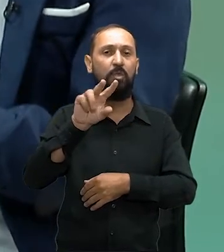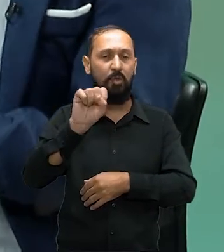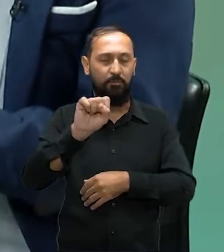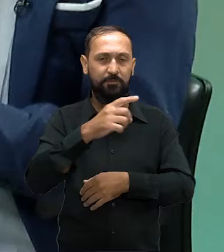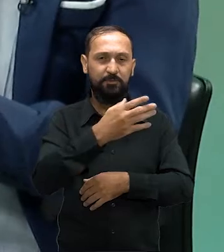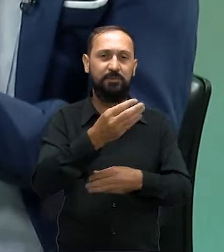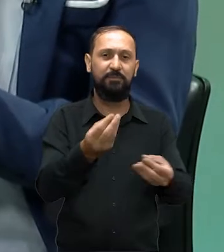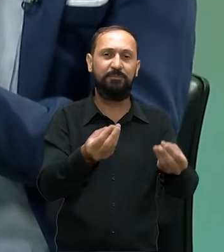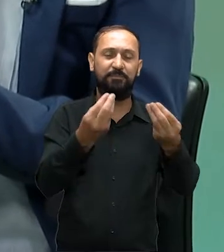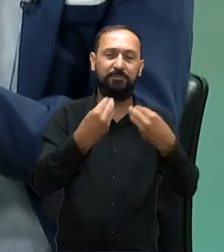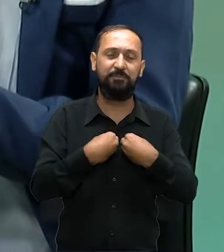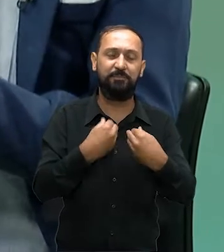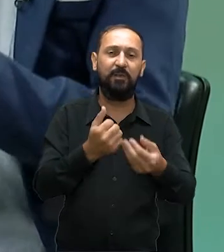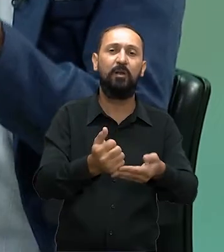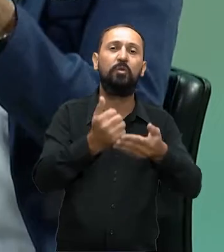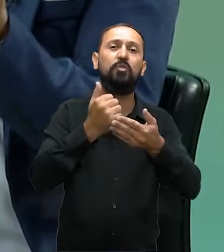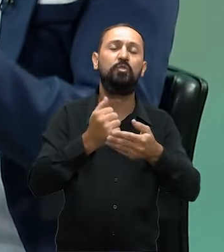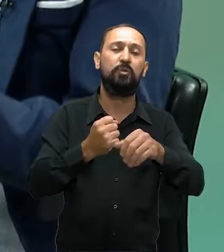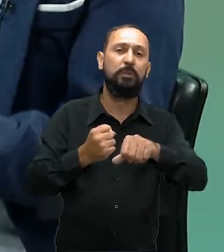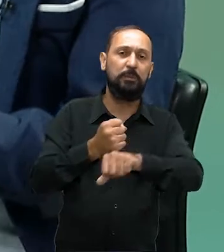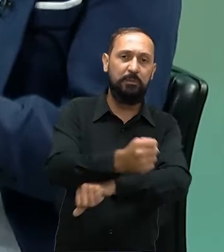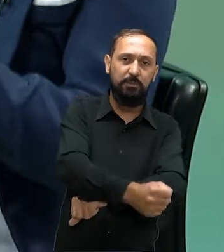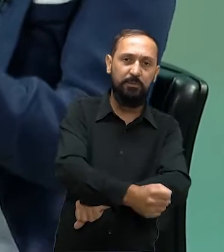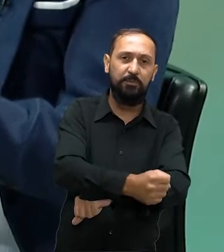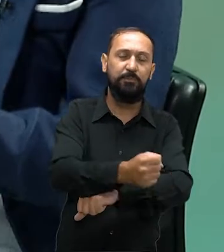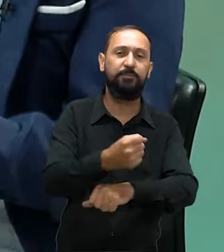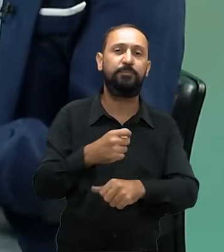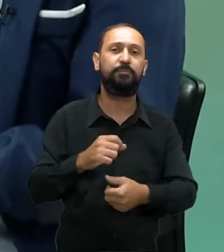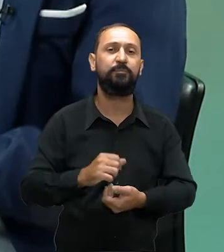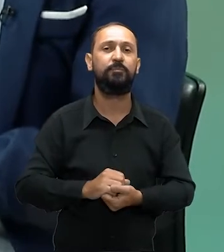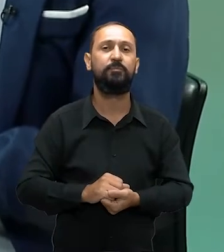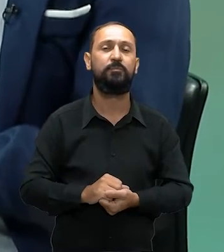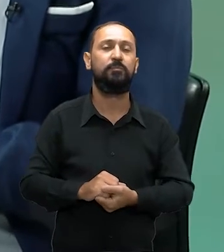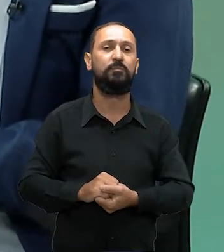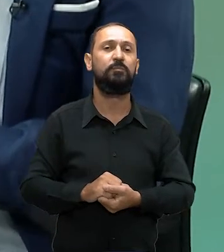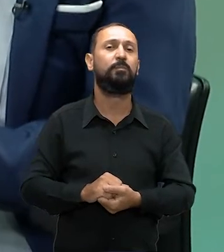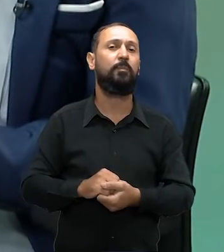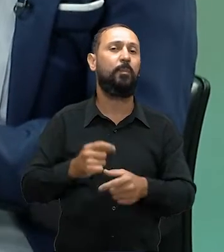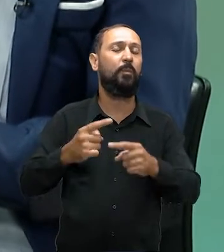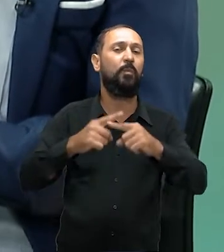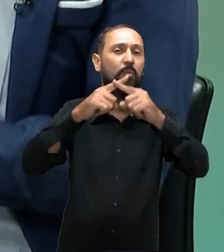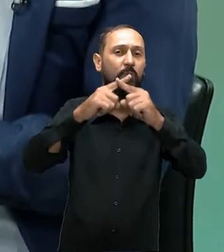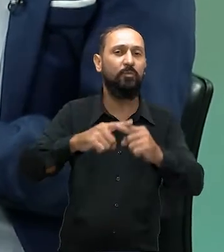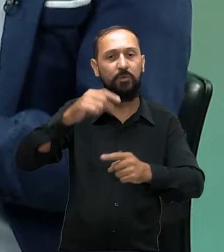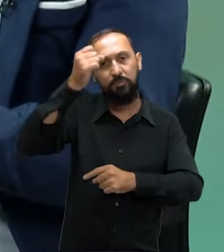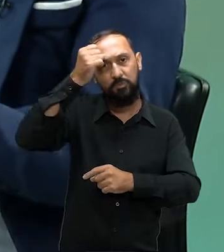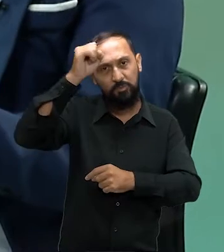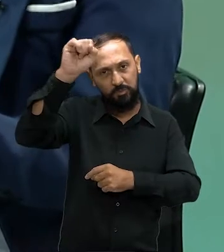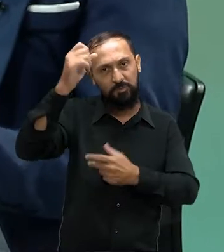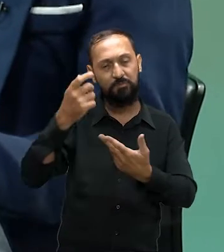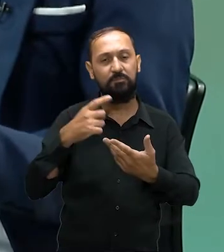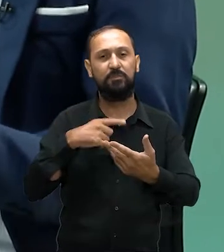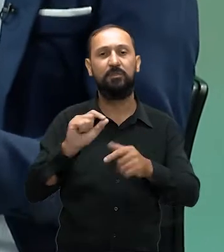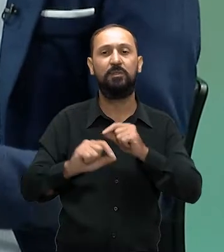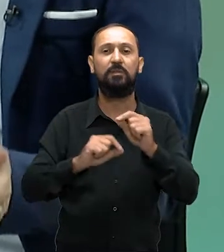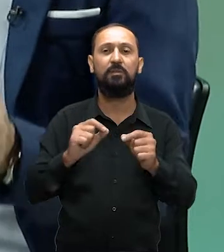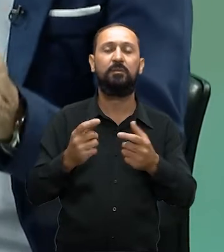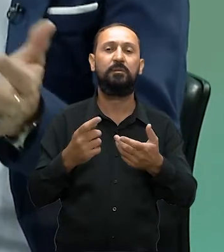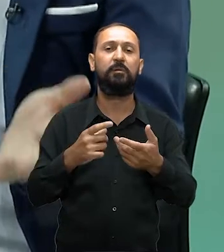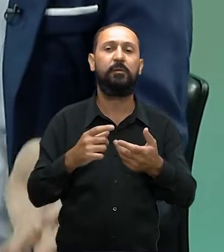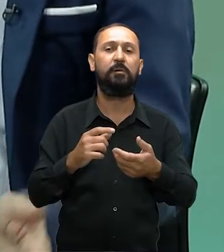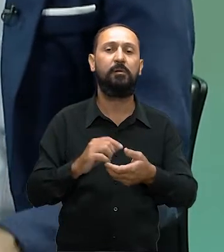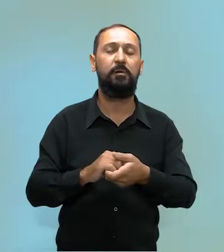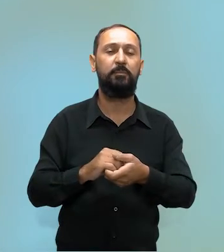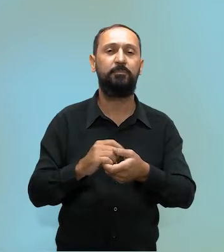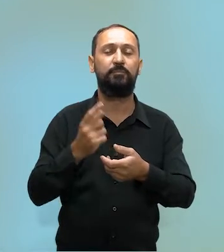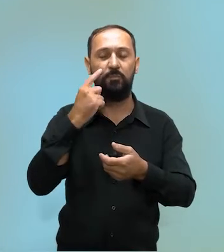Clóvis Sintra pela ajuda, pelo esforço que nos deu. O concurso foi um sucesso, desenhando